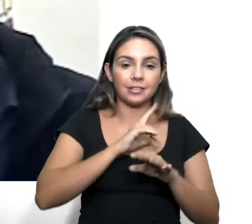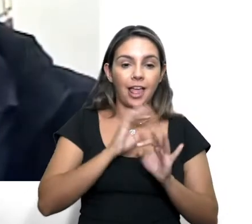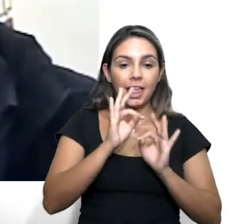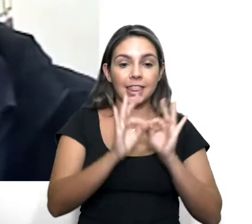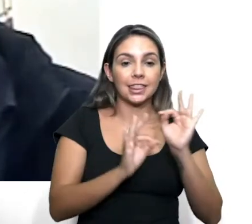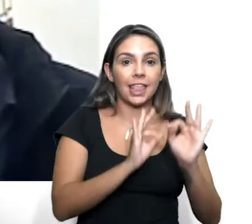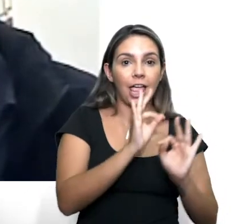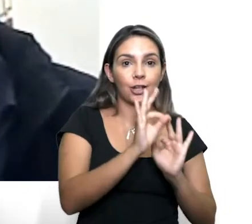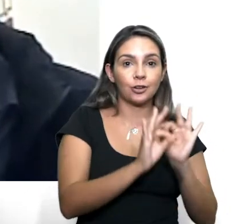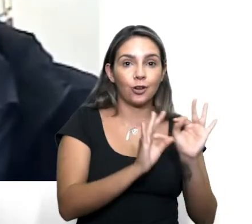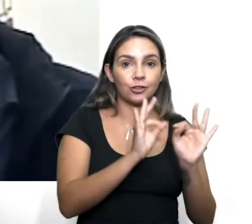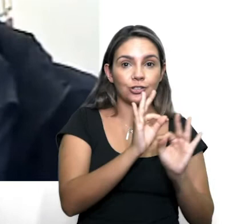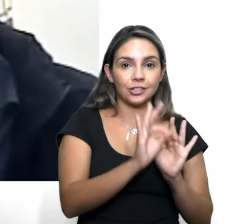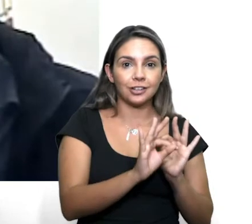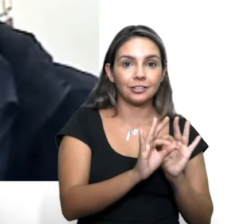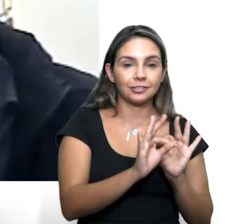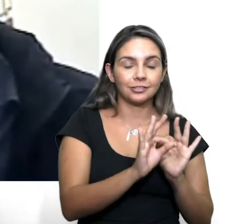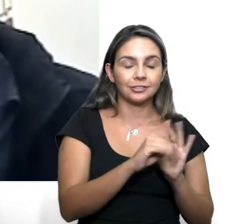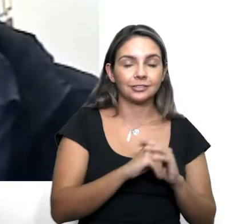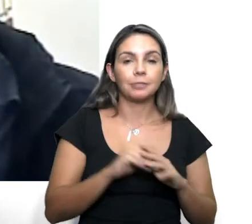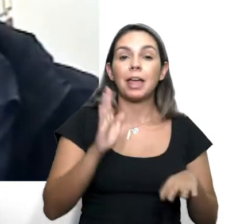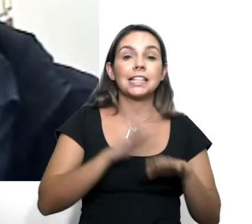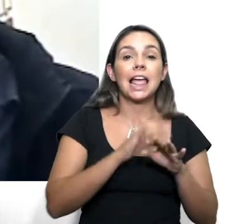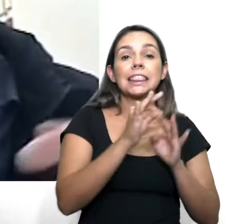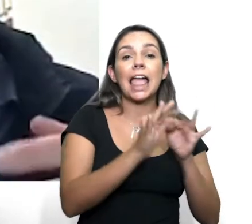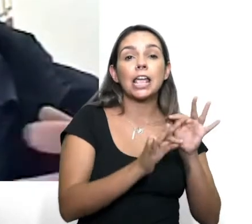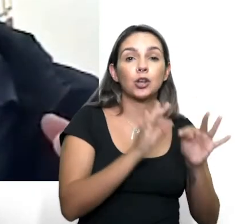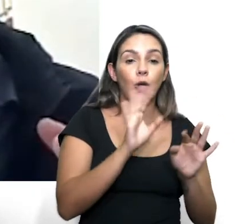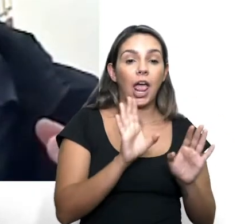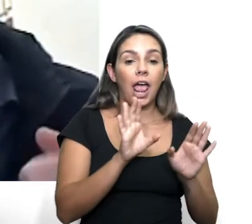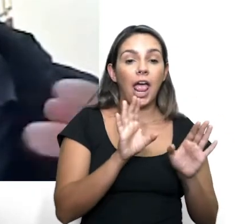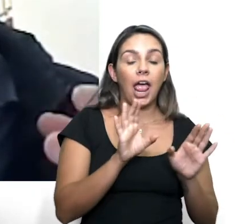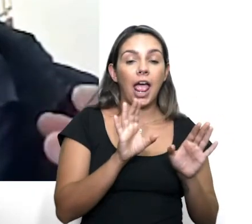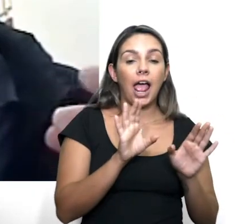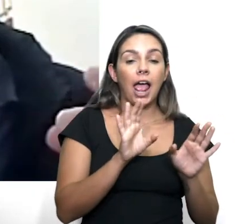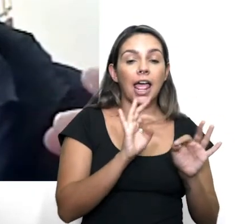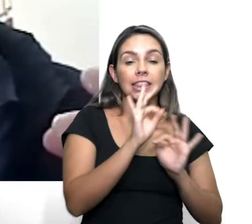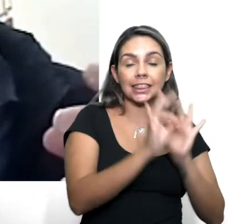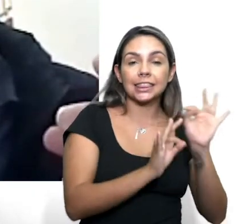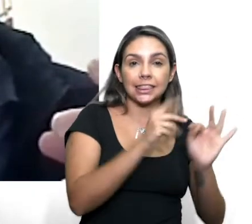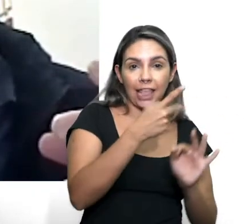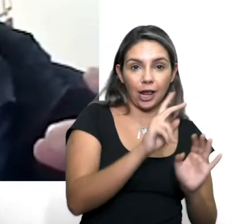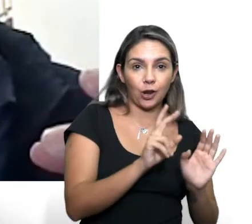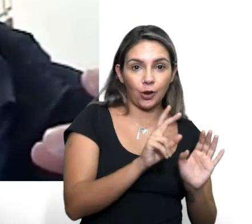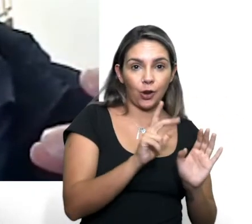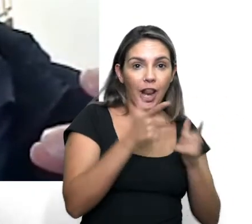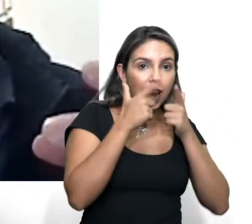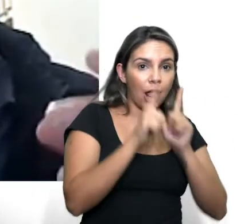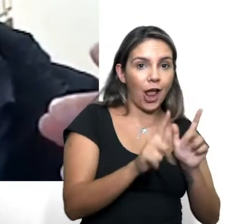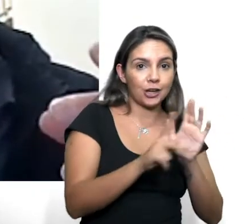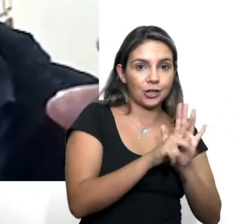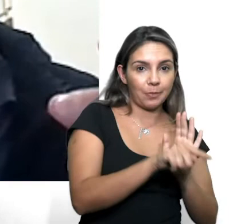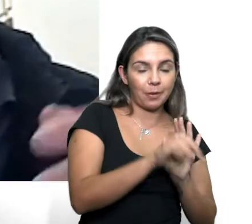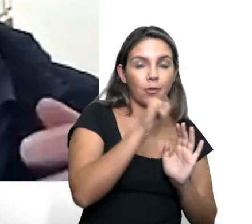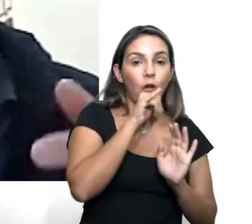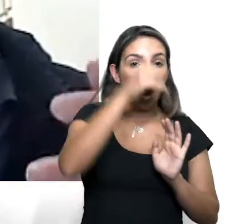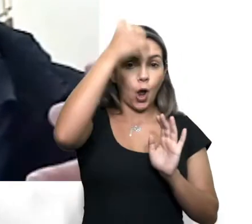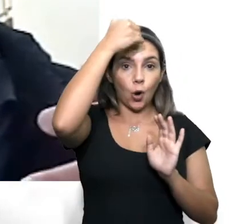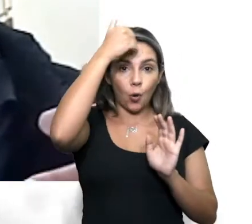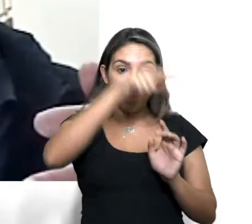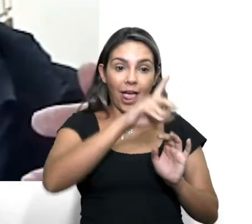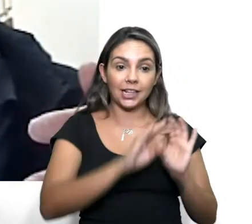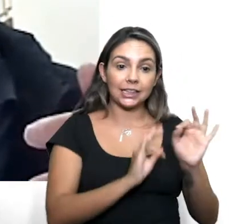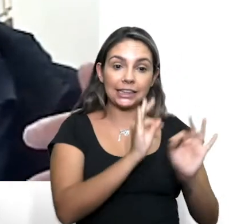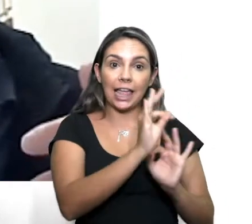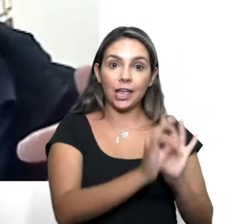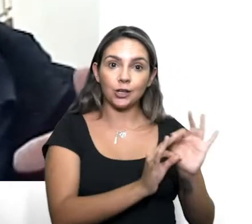tecnicamente do que o Dostoiévski, quer dizer, sobre a questão da culpa. o Crime e Castigo é muito sobre a questão da culpa.